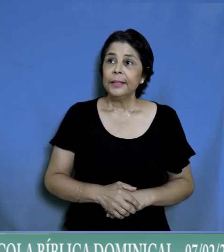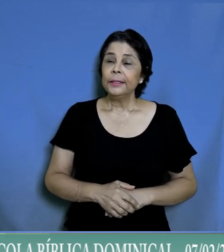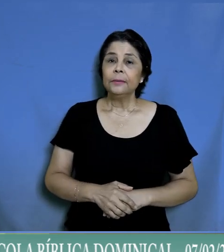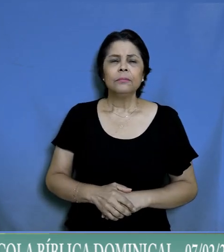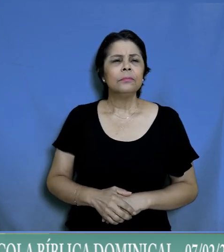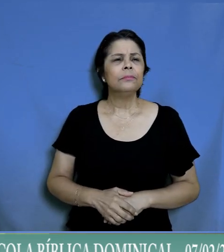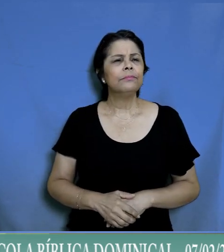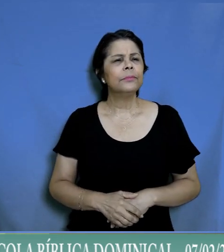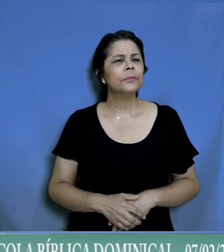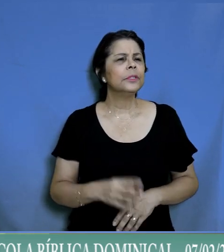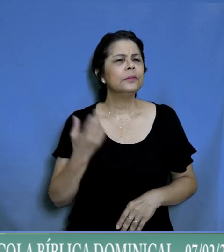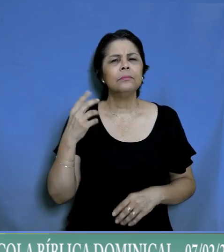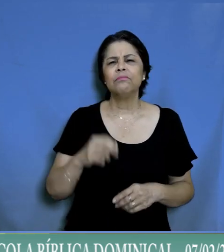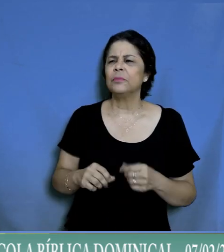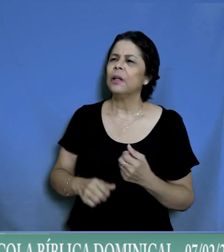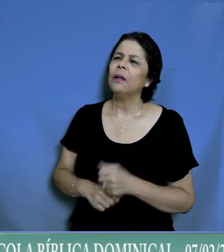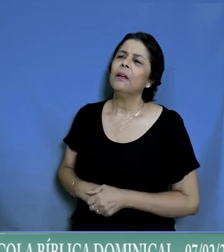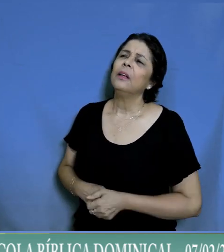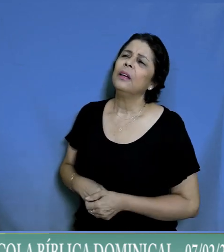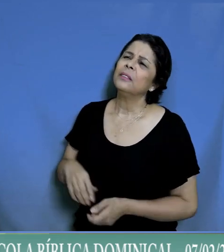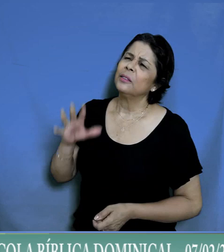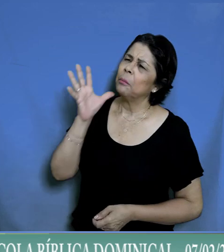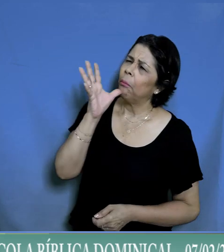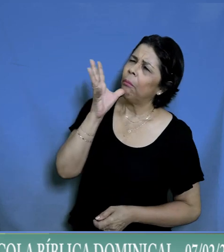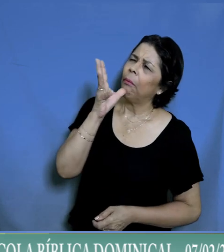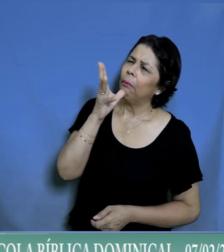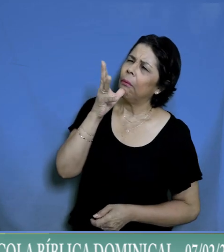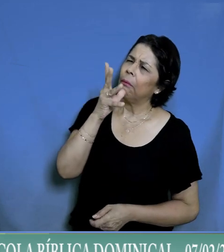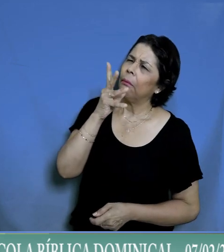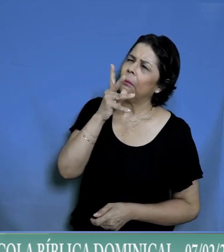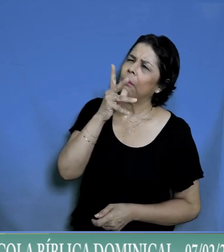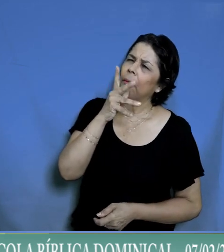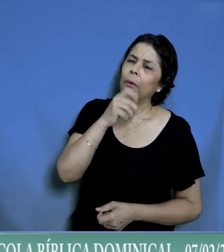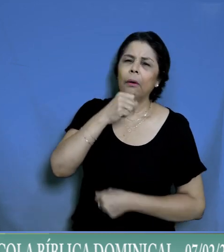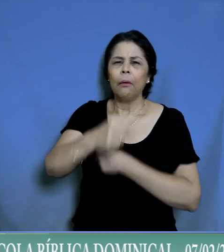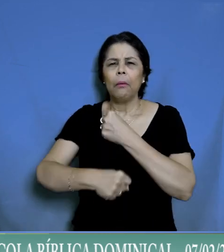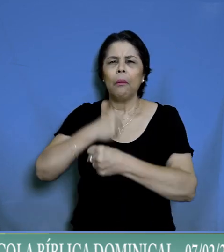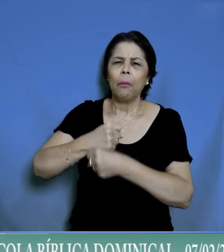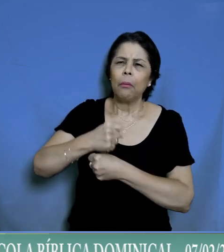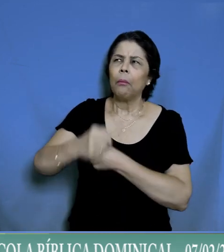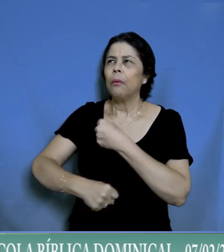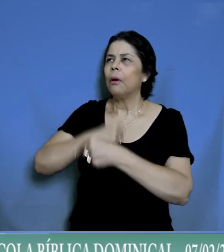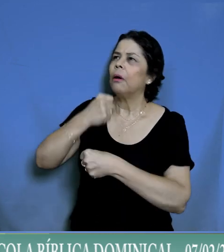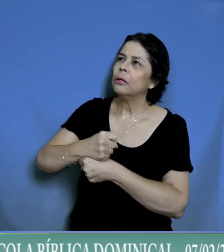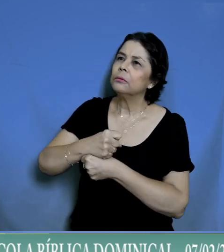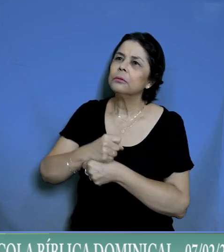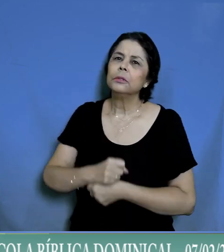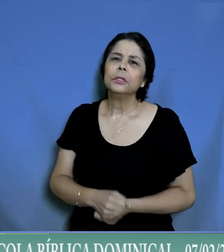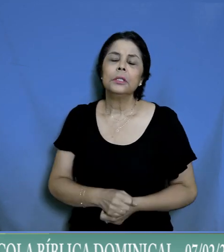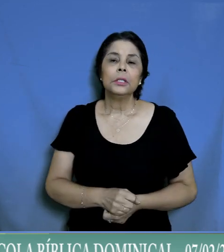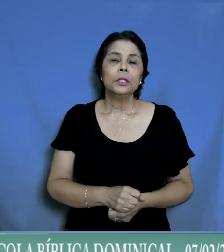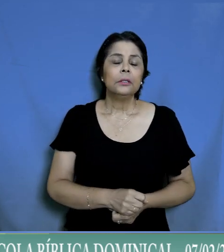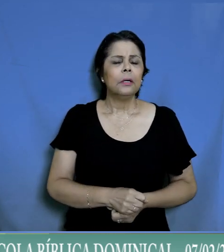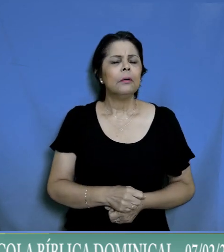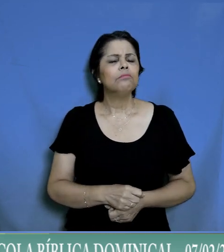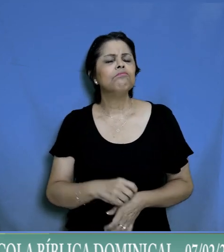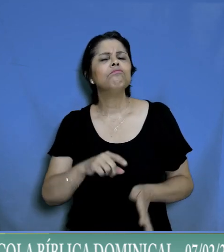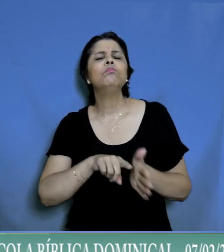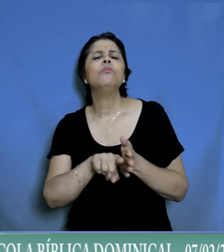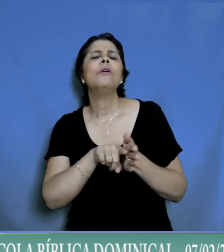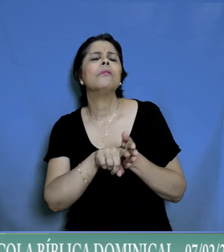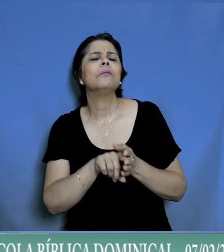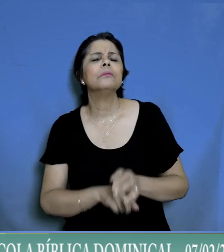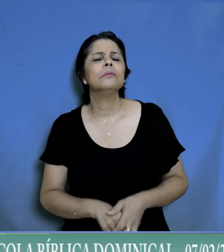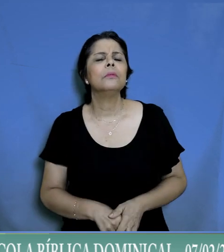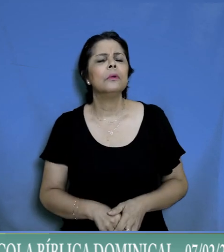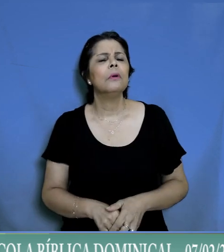hábitozinhos da vida. Pelo contrário, aquele que furtava, trabalhe. Sempre dentro do calvinismo, o